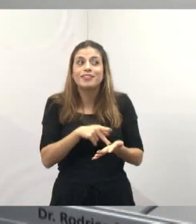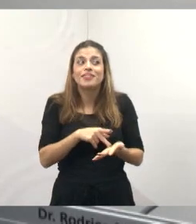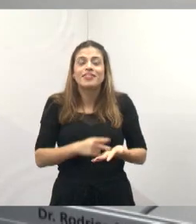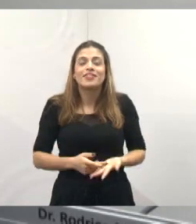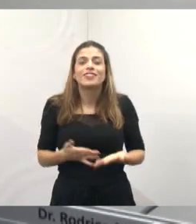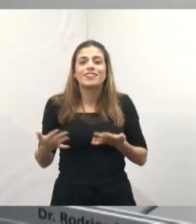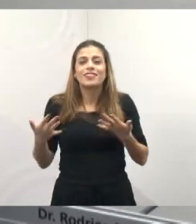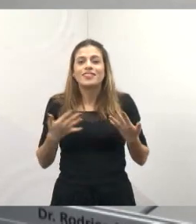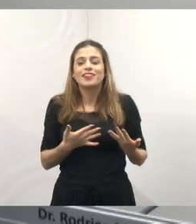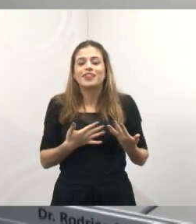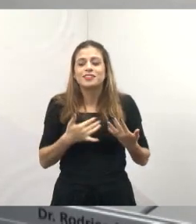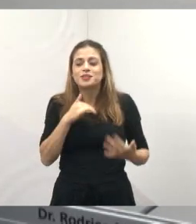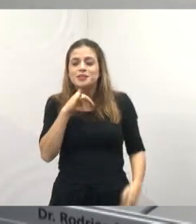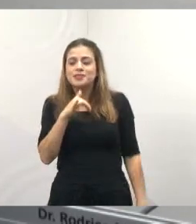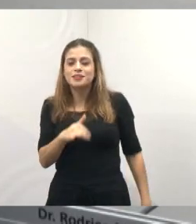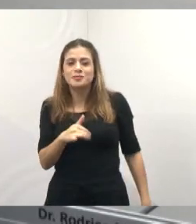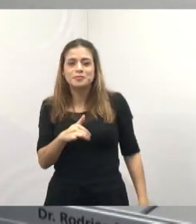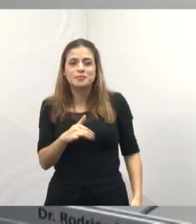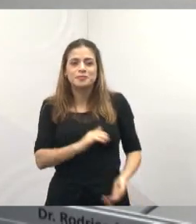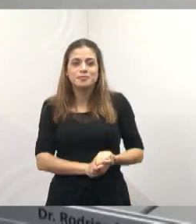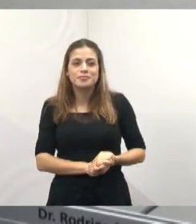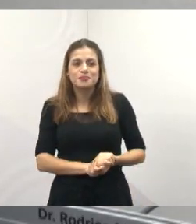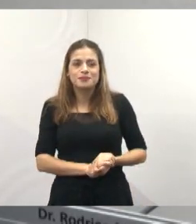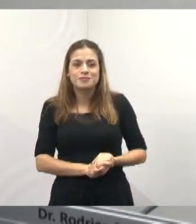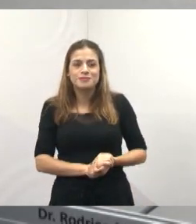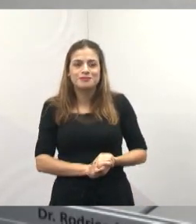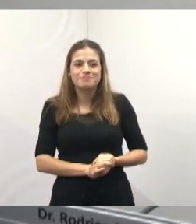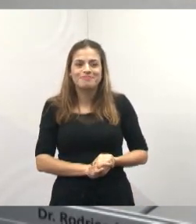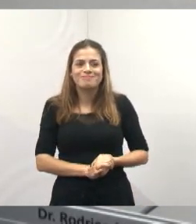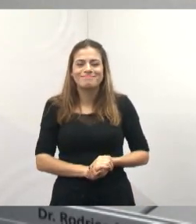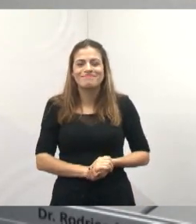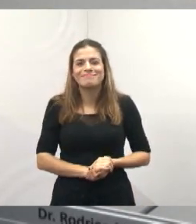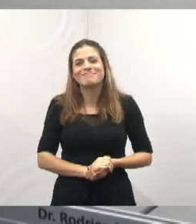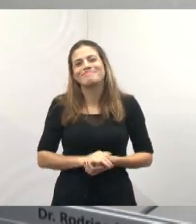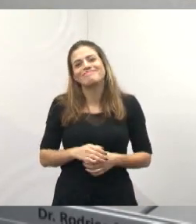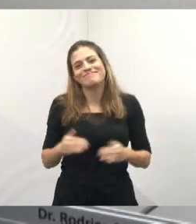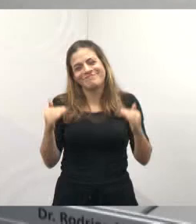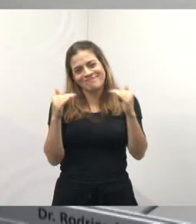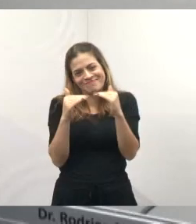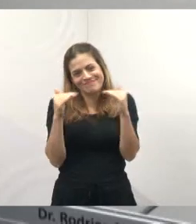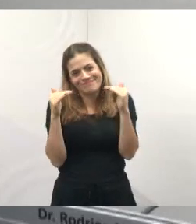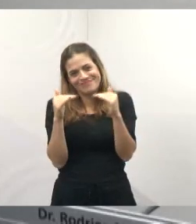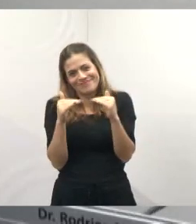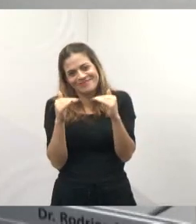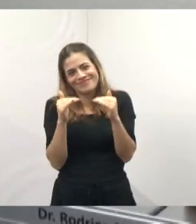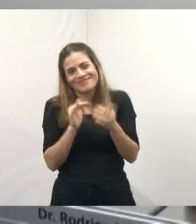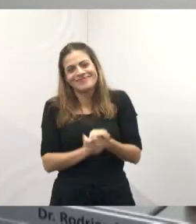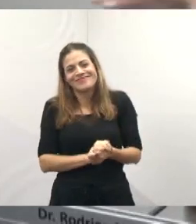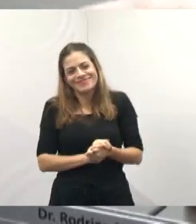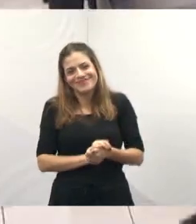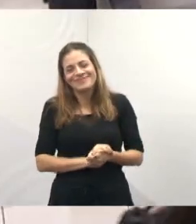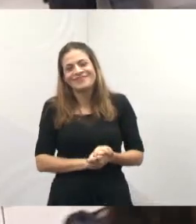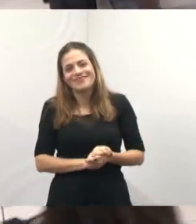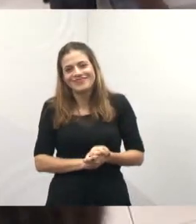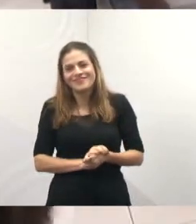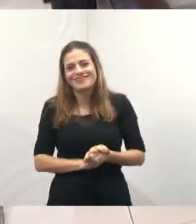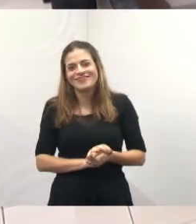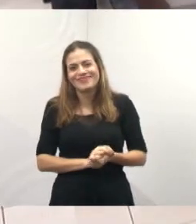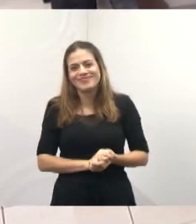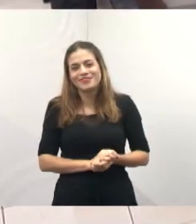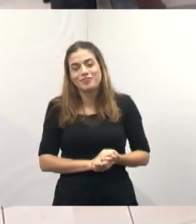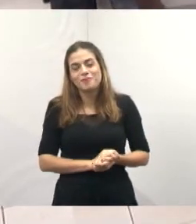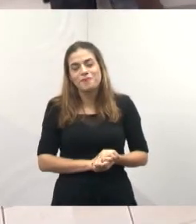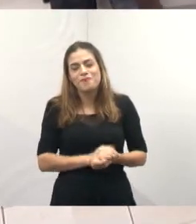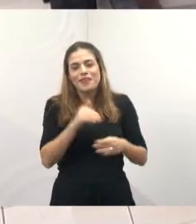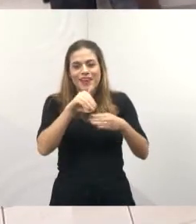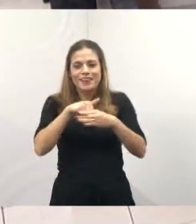Mas, seguindo o que a gente sempre faz, seguindo a orientação do Tribunal de Contas, serei favorável à aprovação das contas. Como vota o